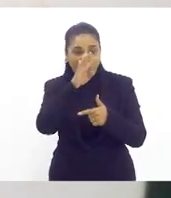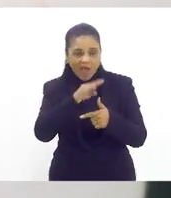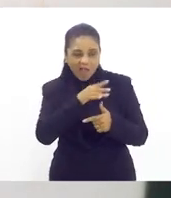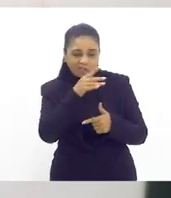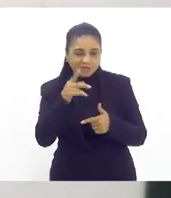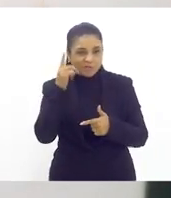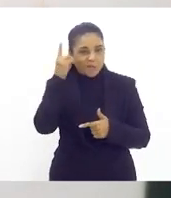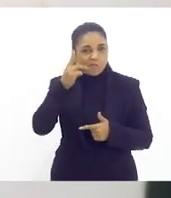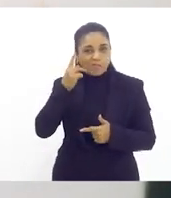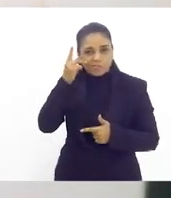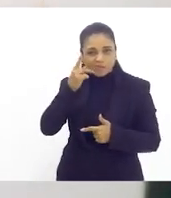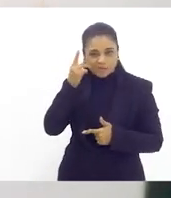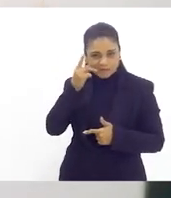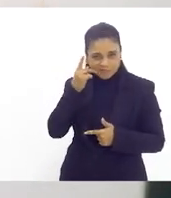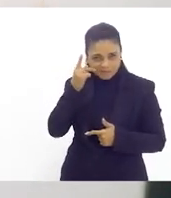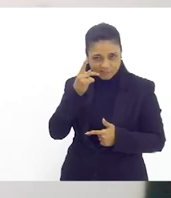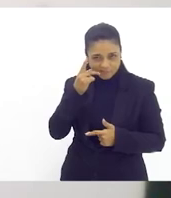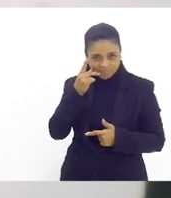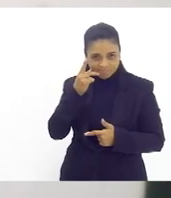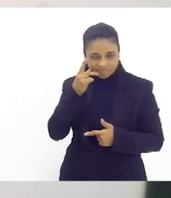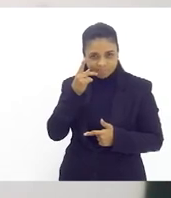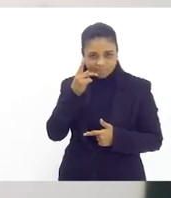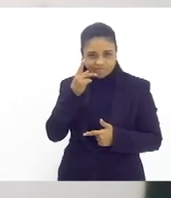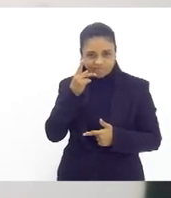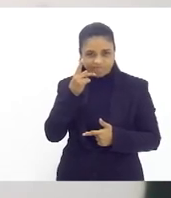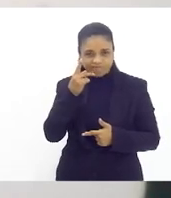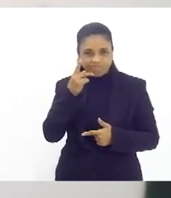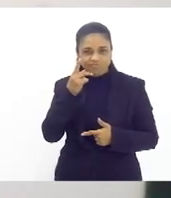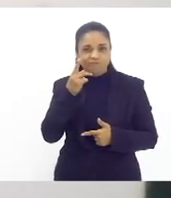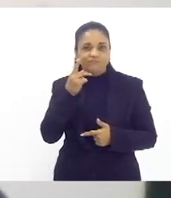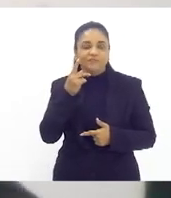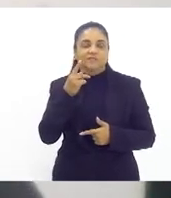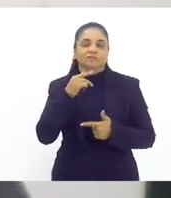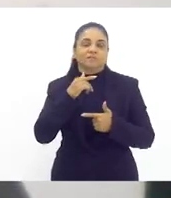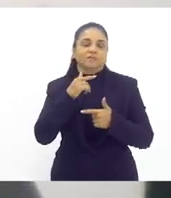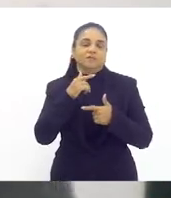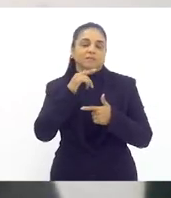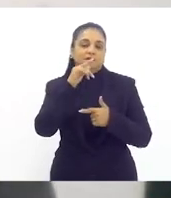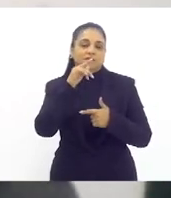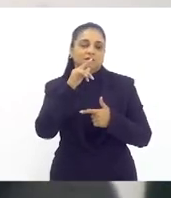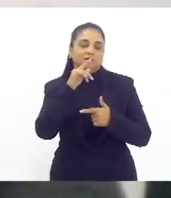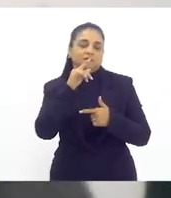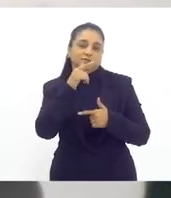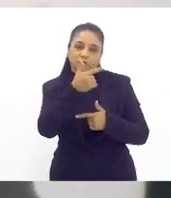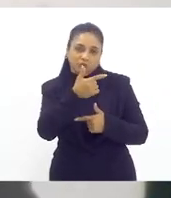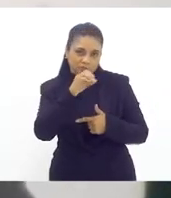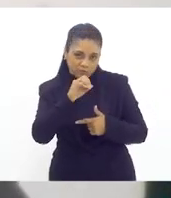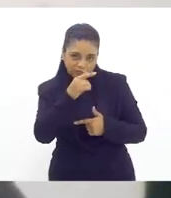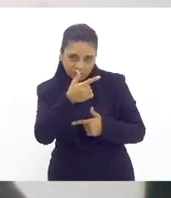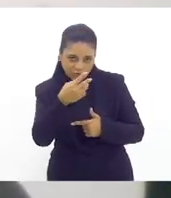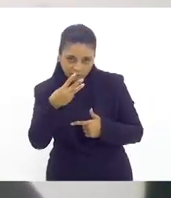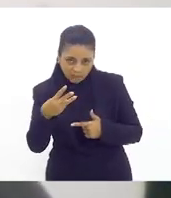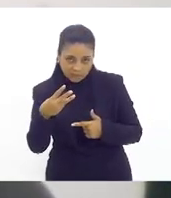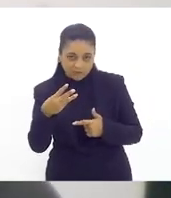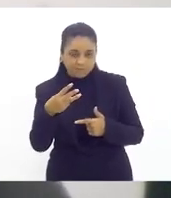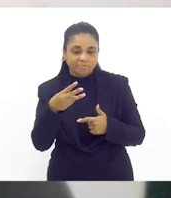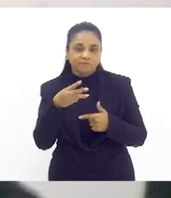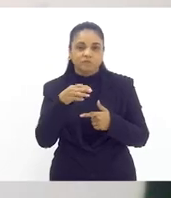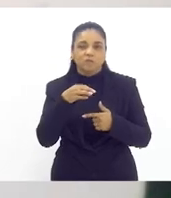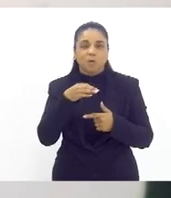que a gente coloca na no aspecto da agenda de 2023 tratando essas questões mais